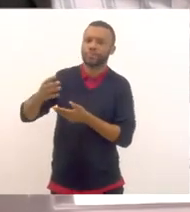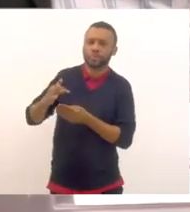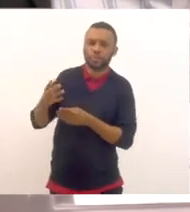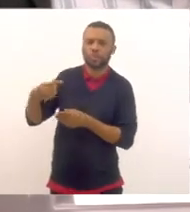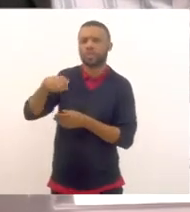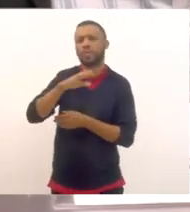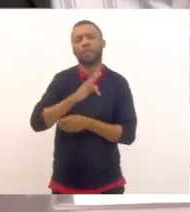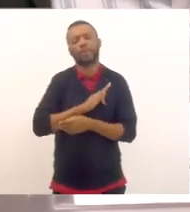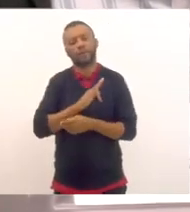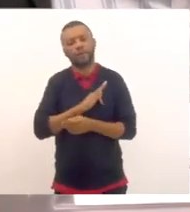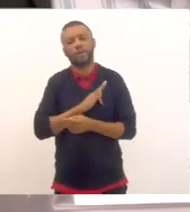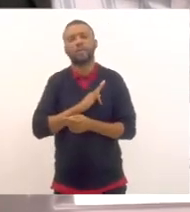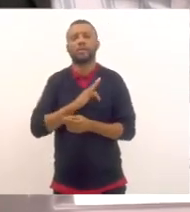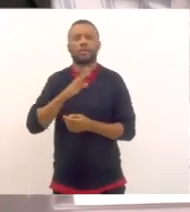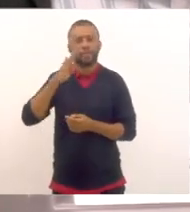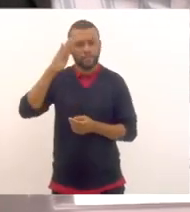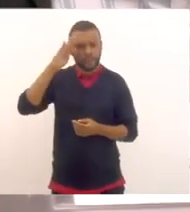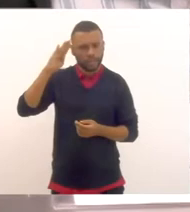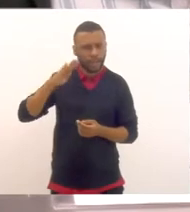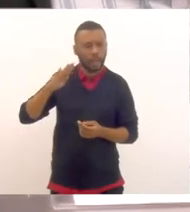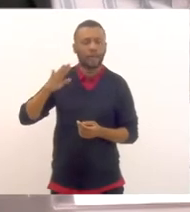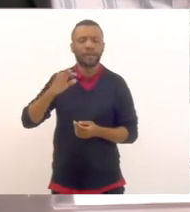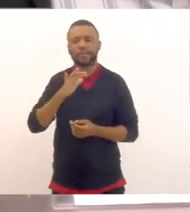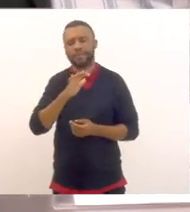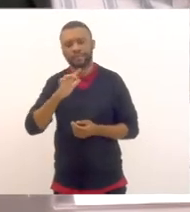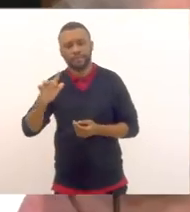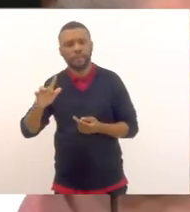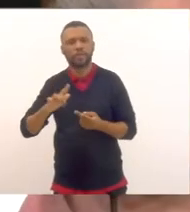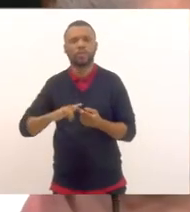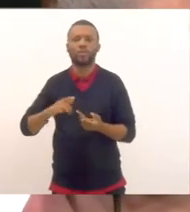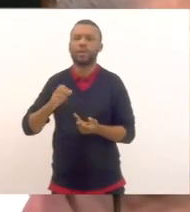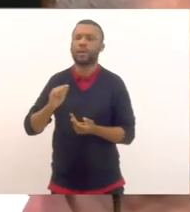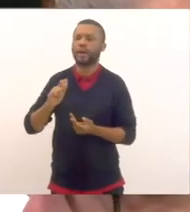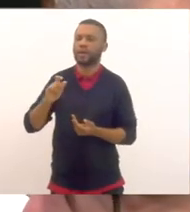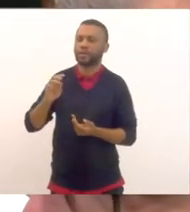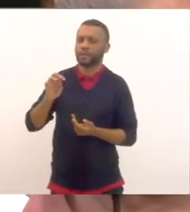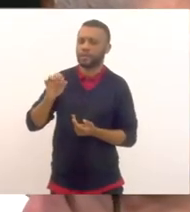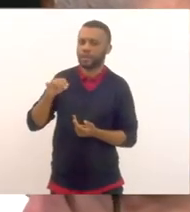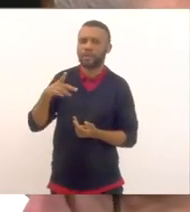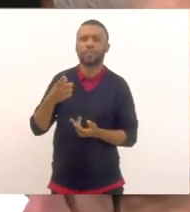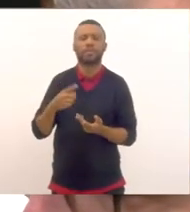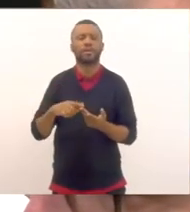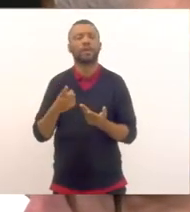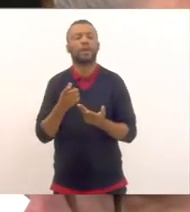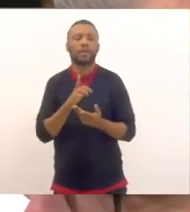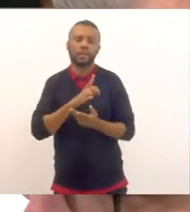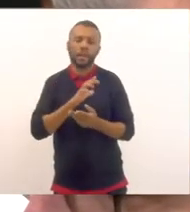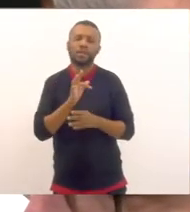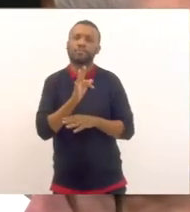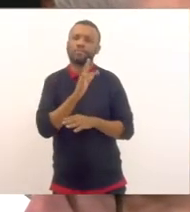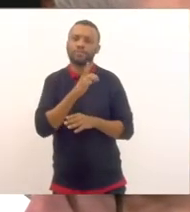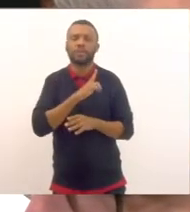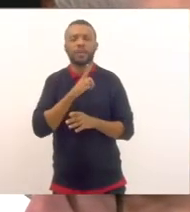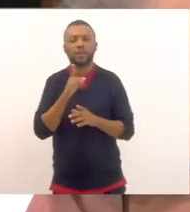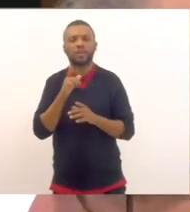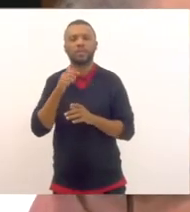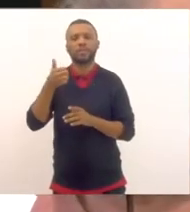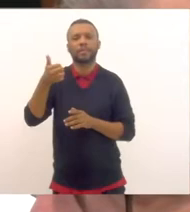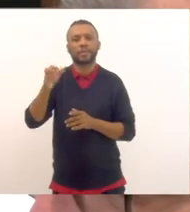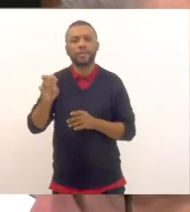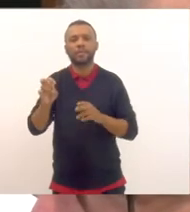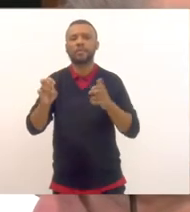você militar civil Agetran SuperVia e o pesadelo independentemente da formalidade tem sido feita quinzenalmente